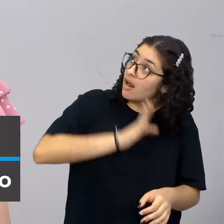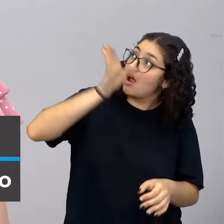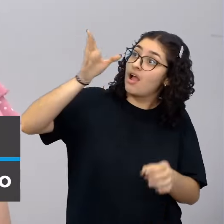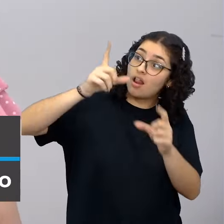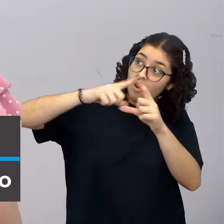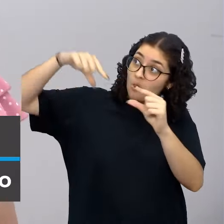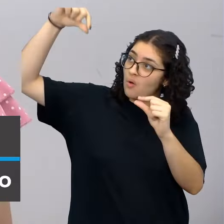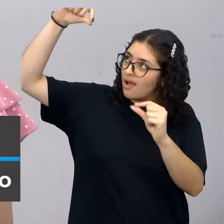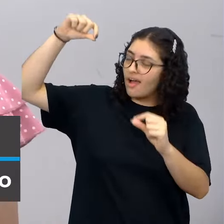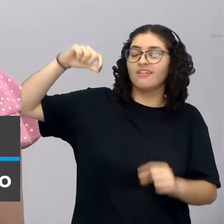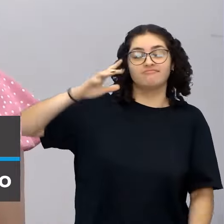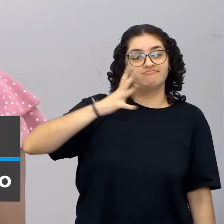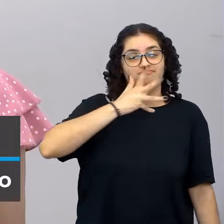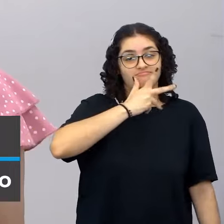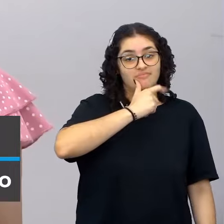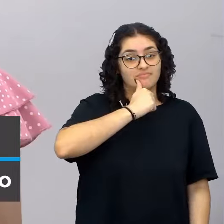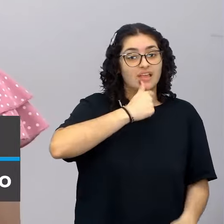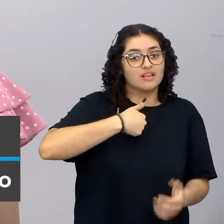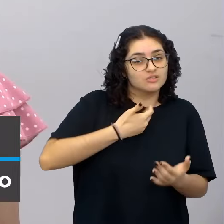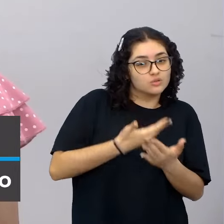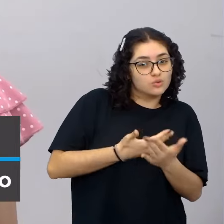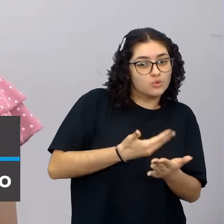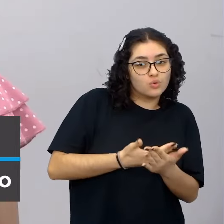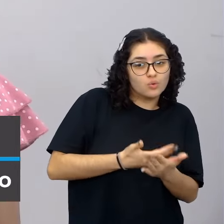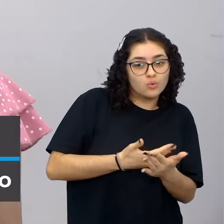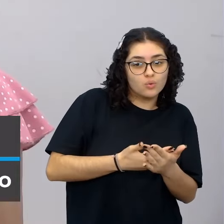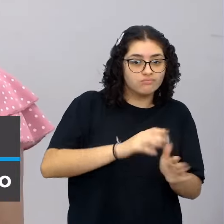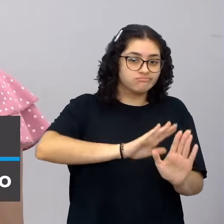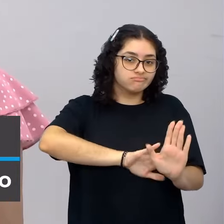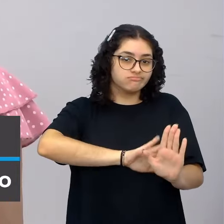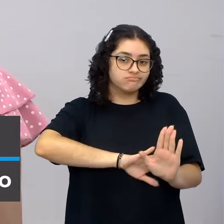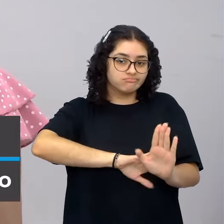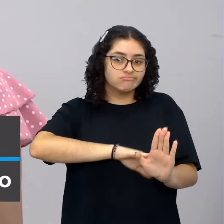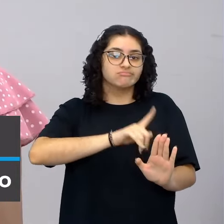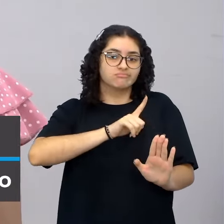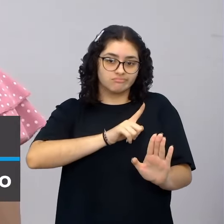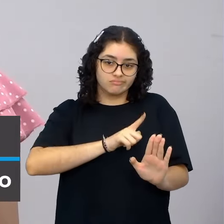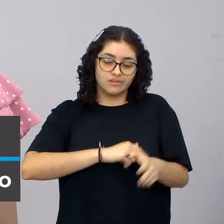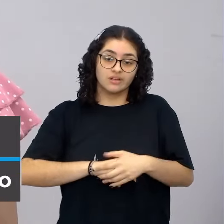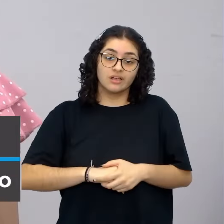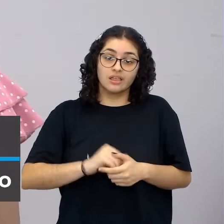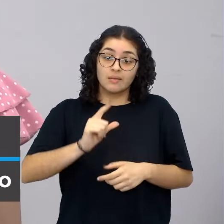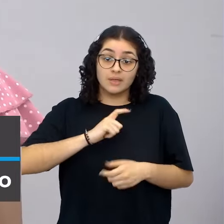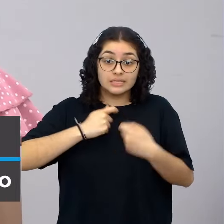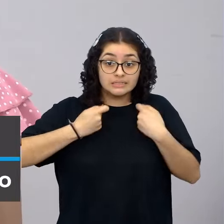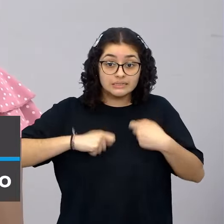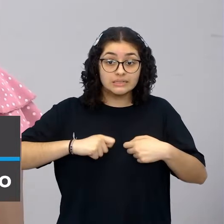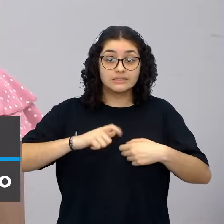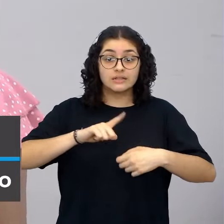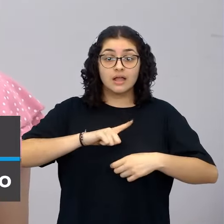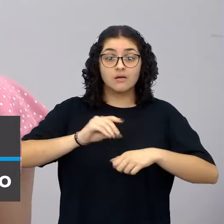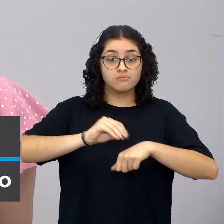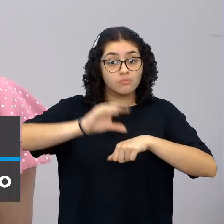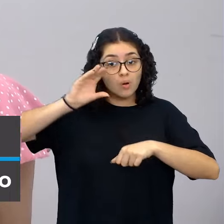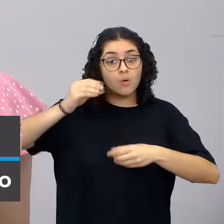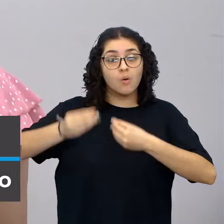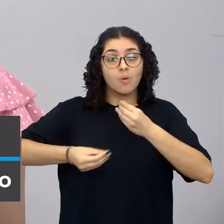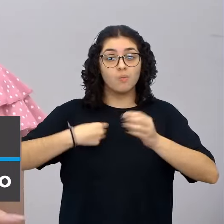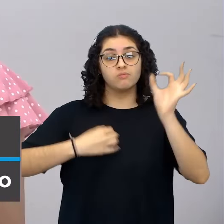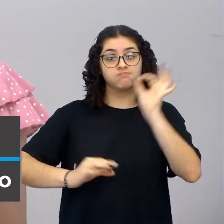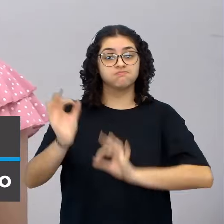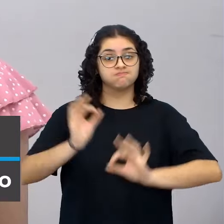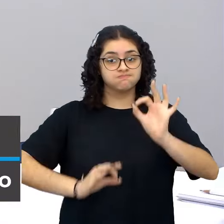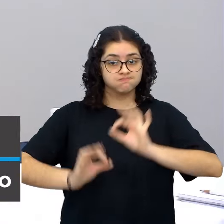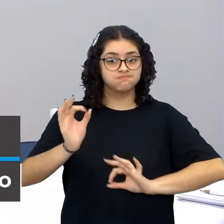algo atrás, que a gente fala do letramento, né? Aí o letramento em todas as áreas. Ter repertório para eu poder construir algo. E aí